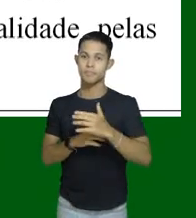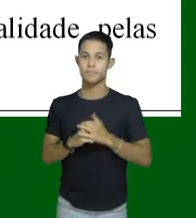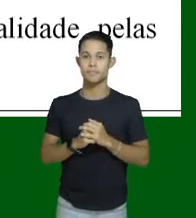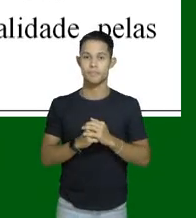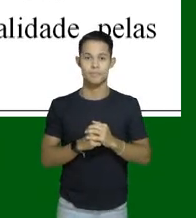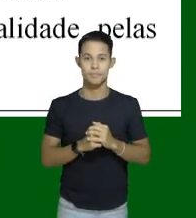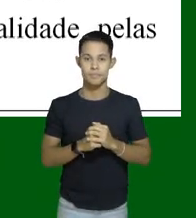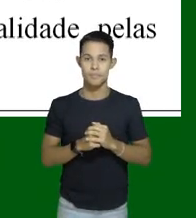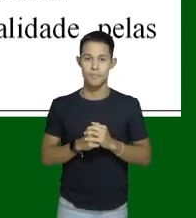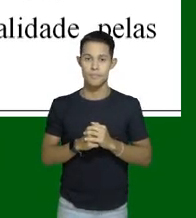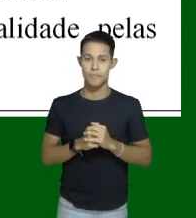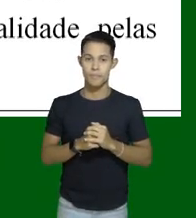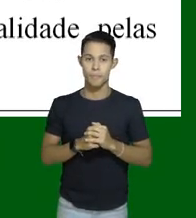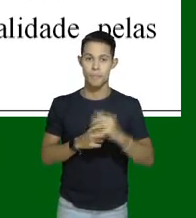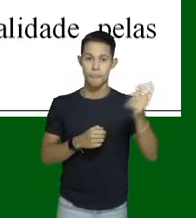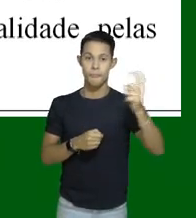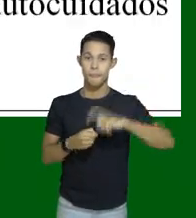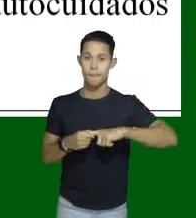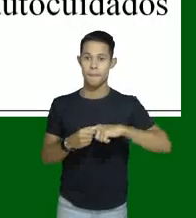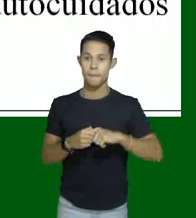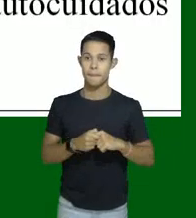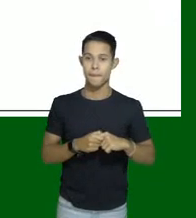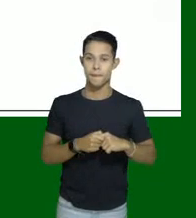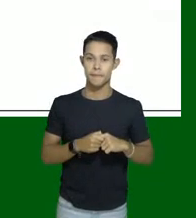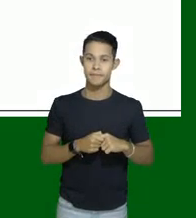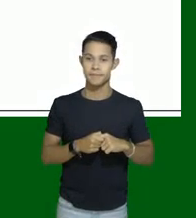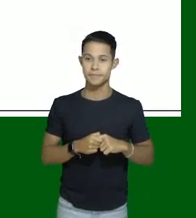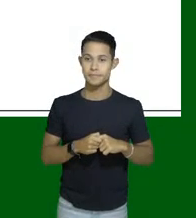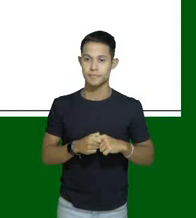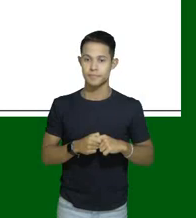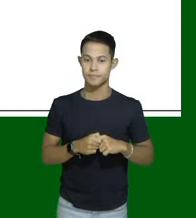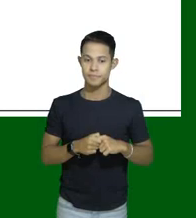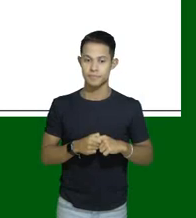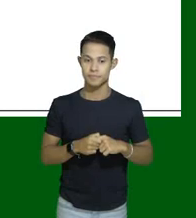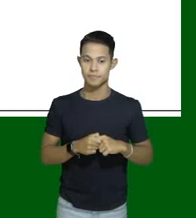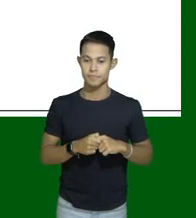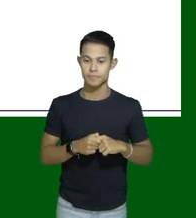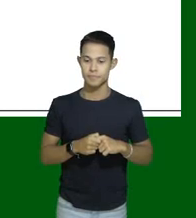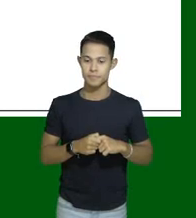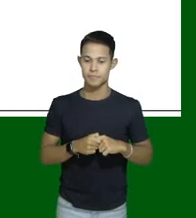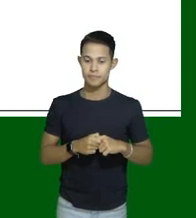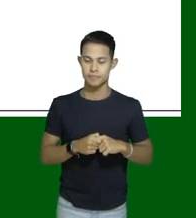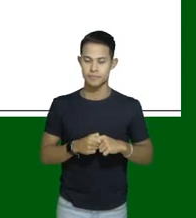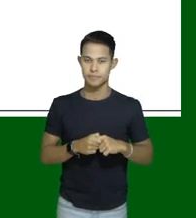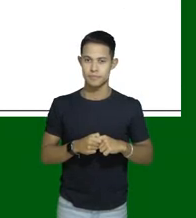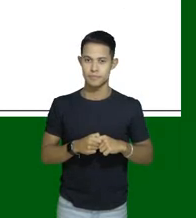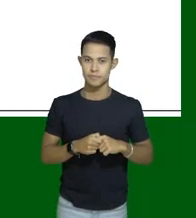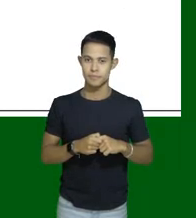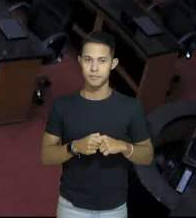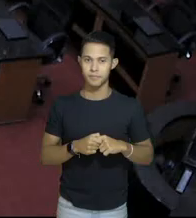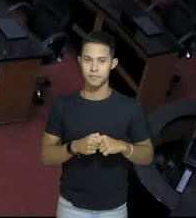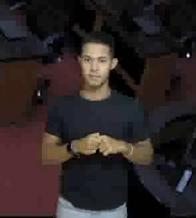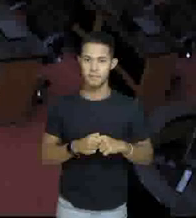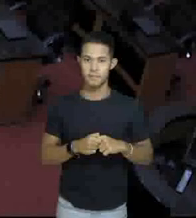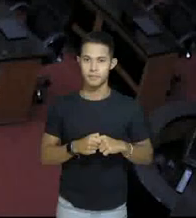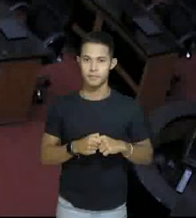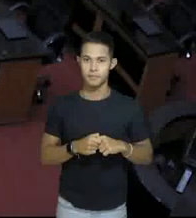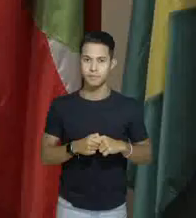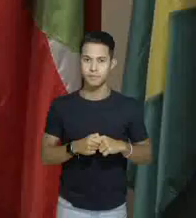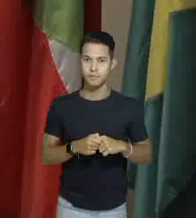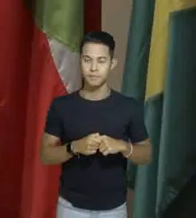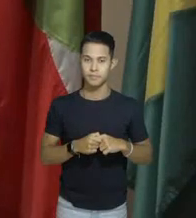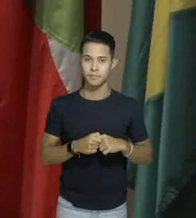Deixa eu voltar aqui que já... Cadê o... Para onde? Para cá? Aqui.